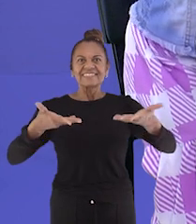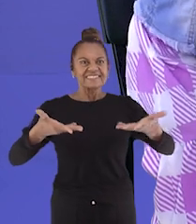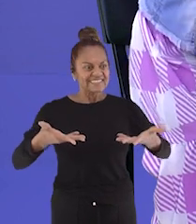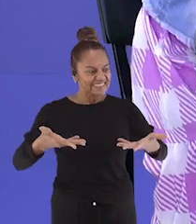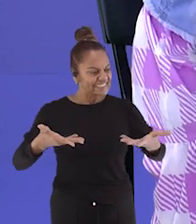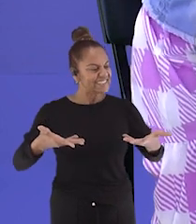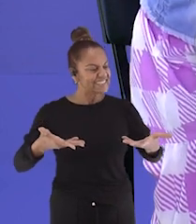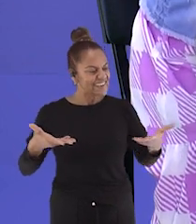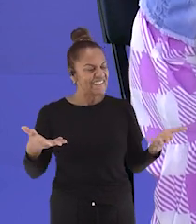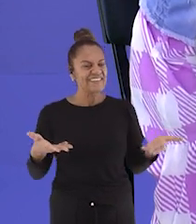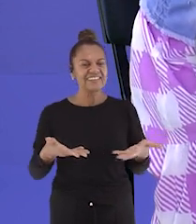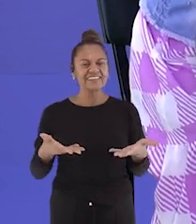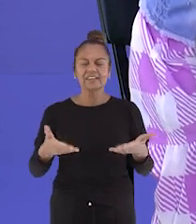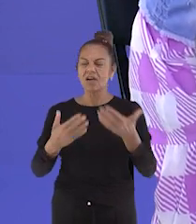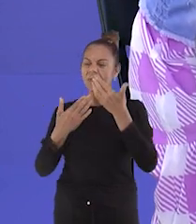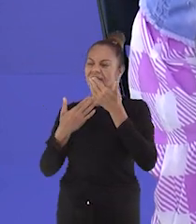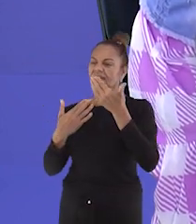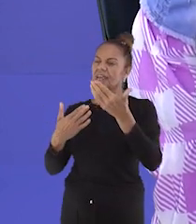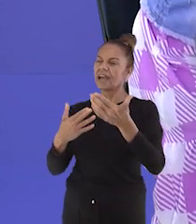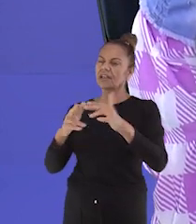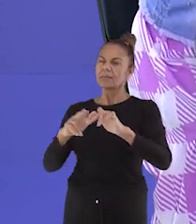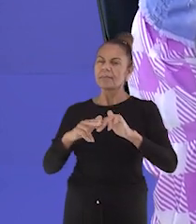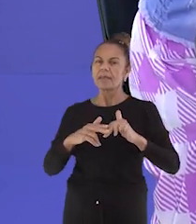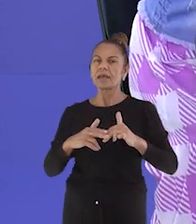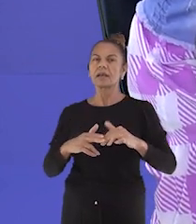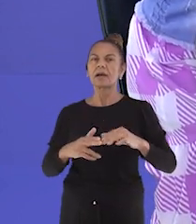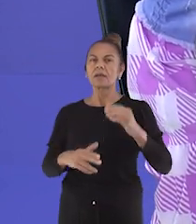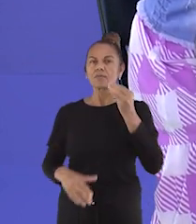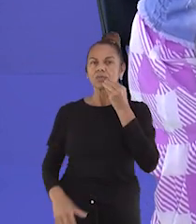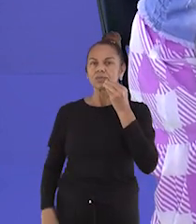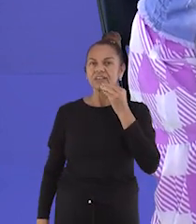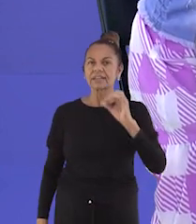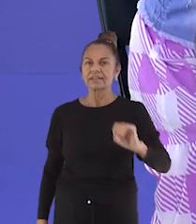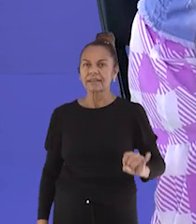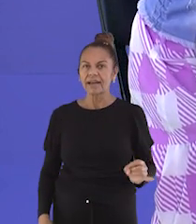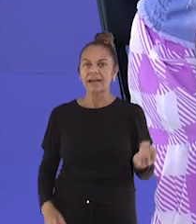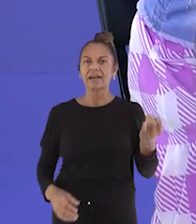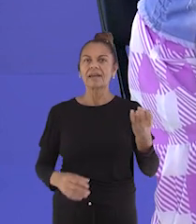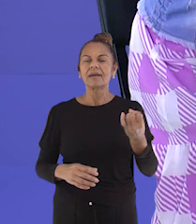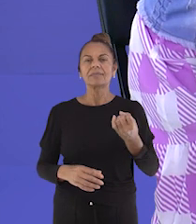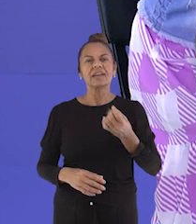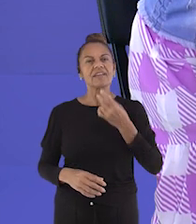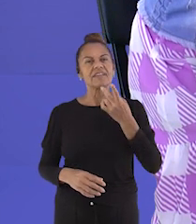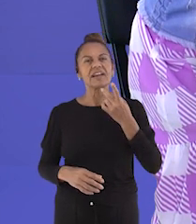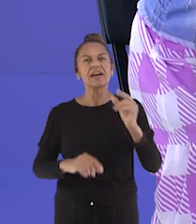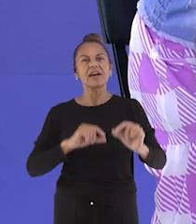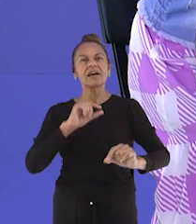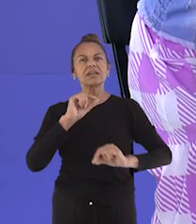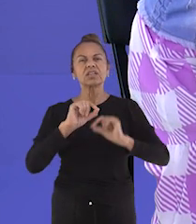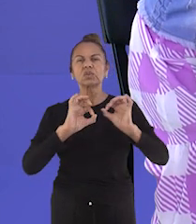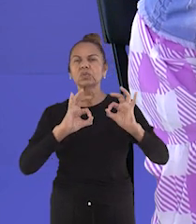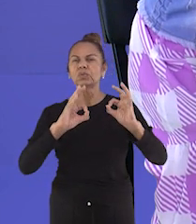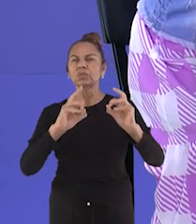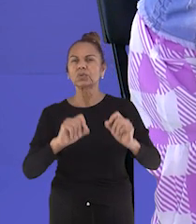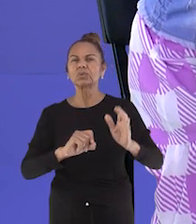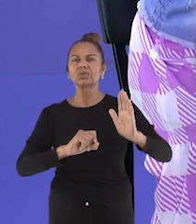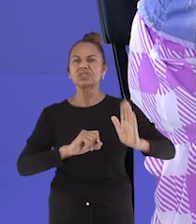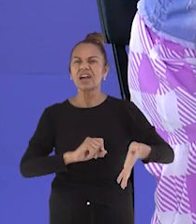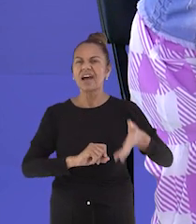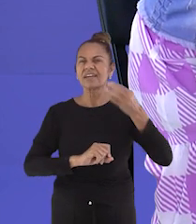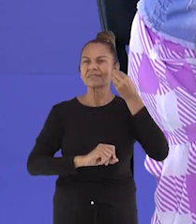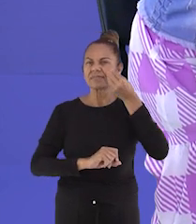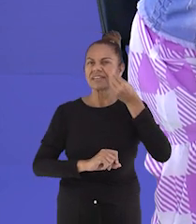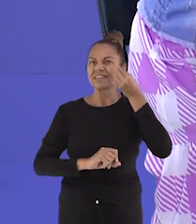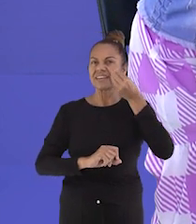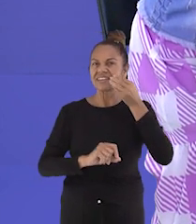serviu de inspiração hoje. Obrigada. E eu agradeço essa oportunidade, porque falar do que nós já